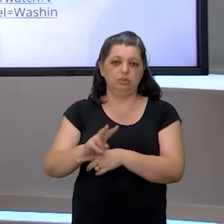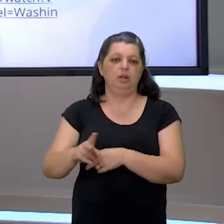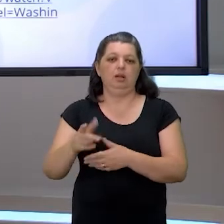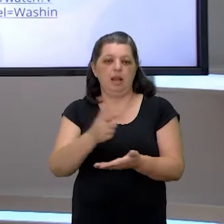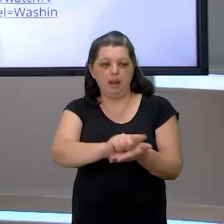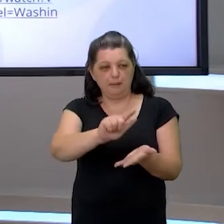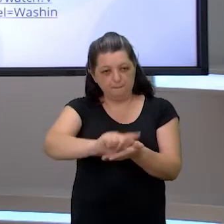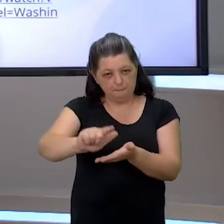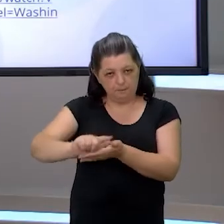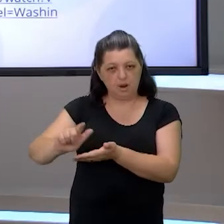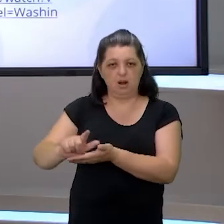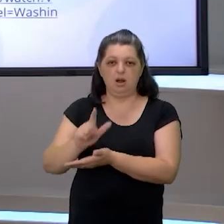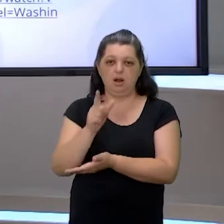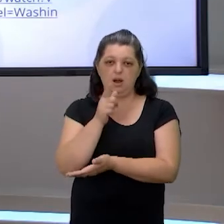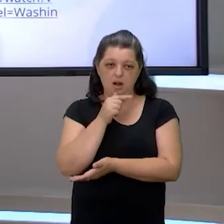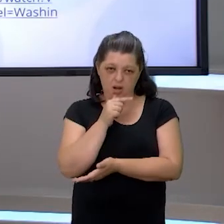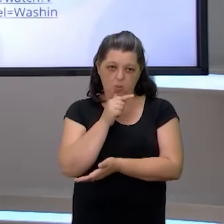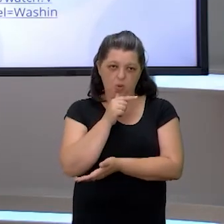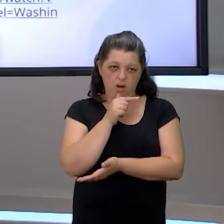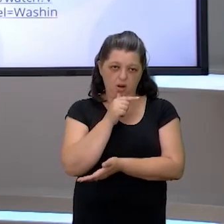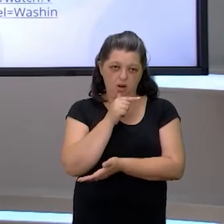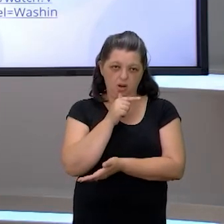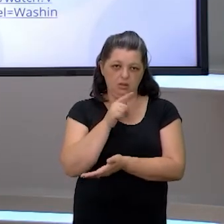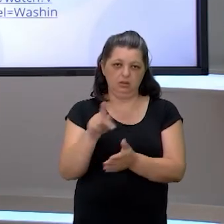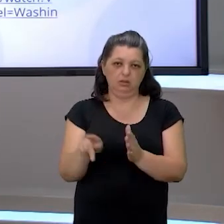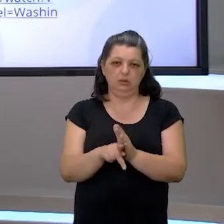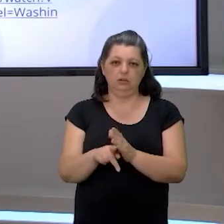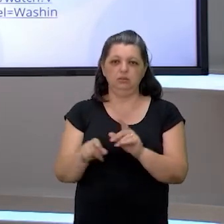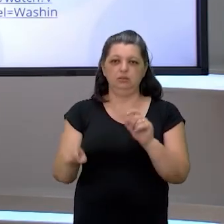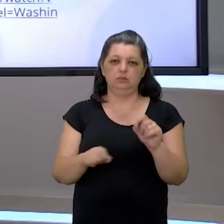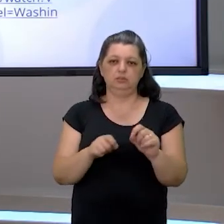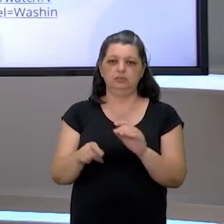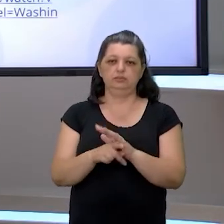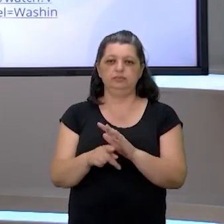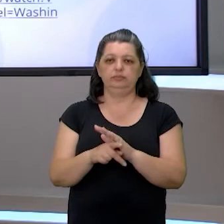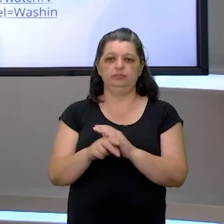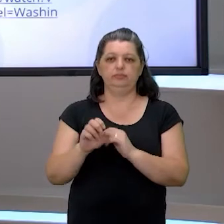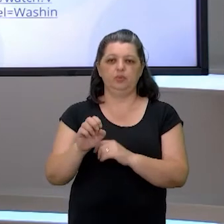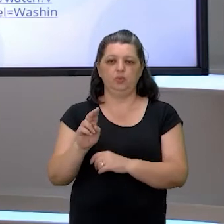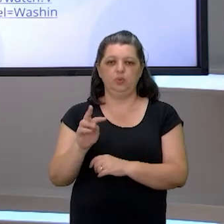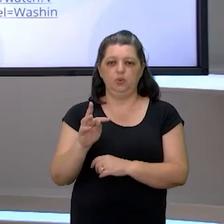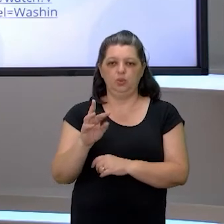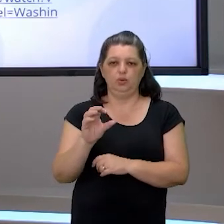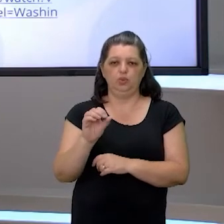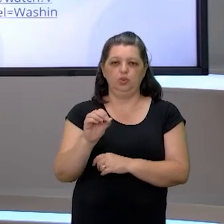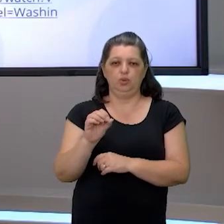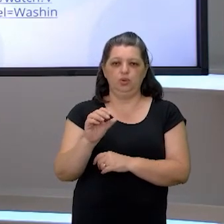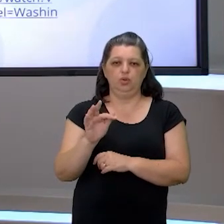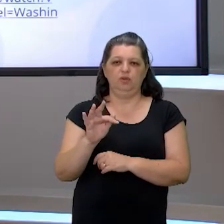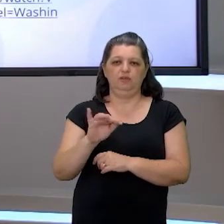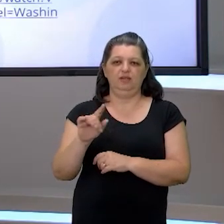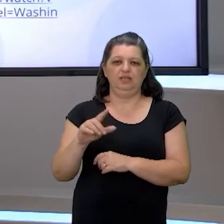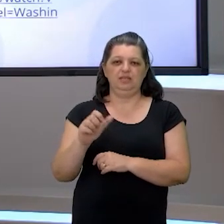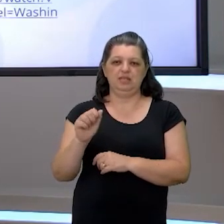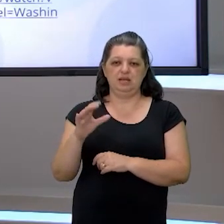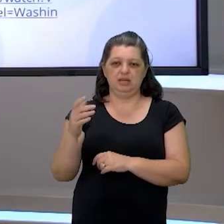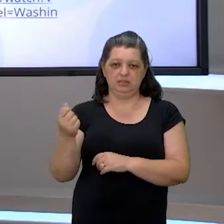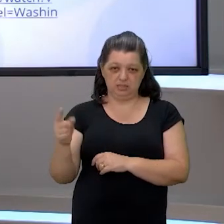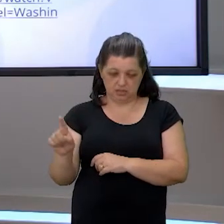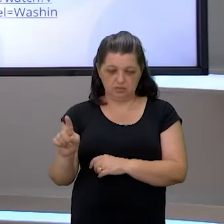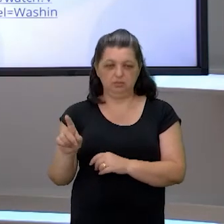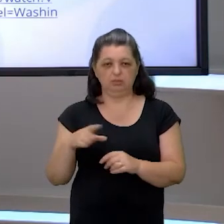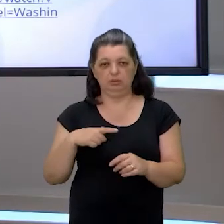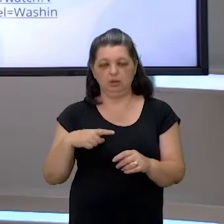no que a gente chama de eutrofização, né? Ou seja, a gente tem aí um aumento da matéria orgânica que está na água,